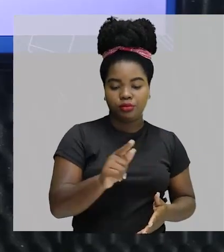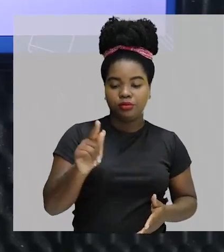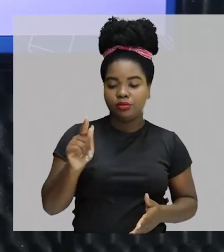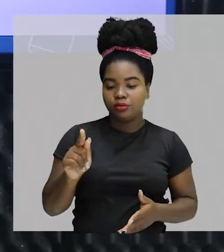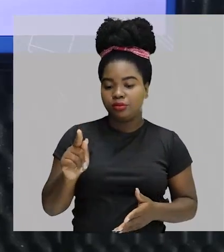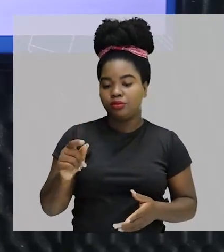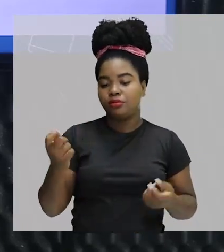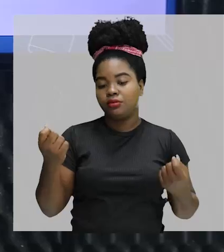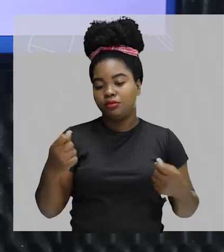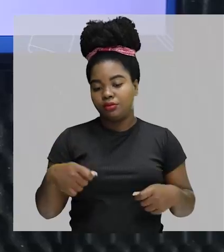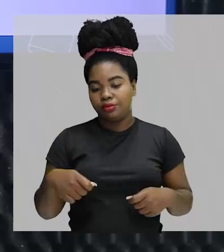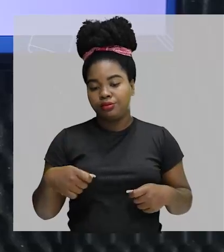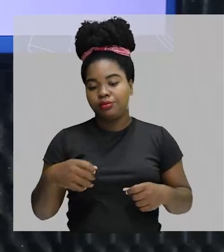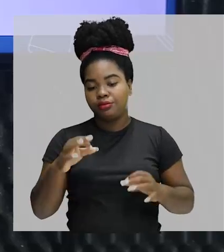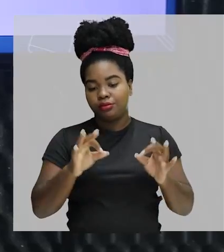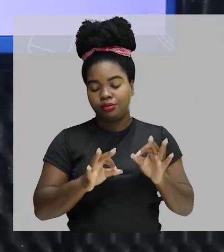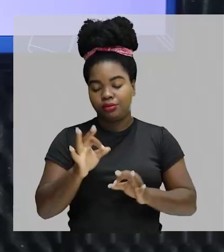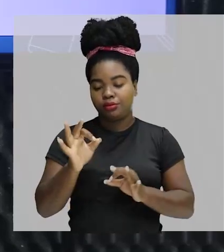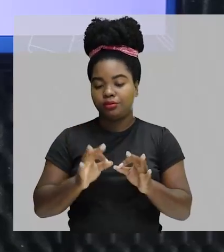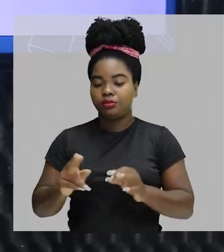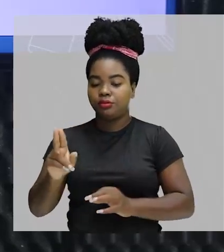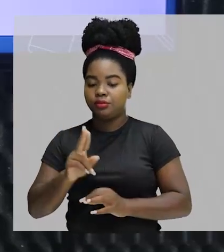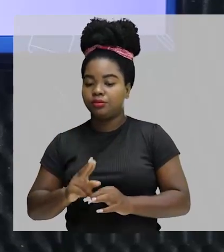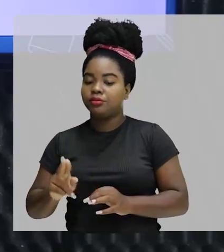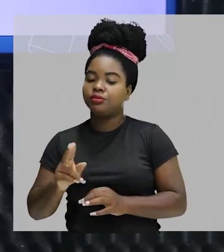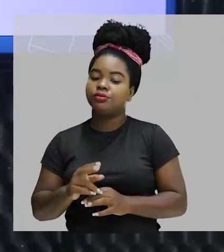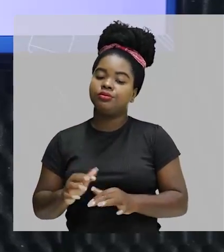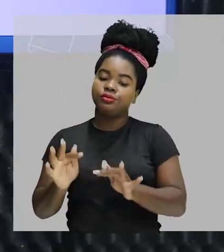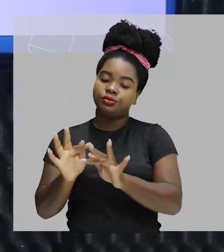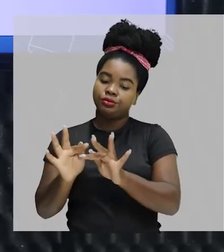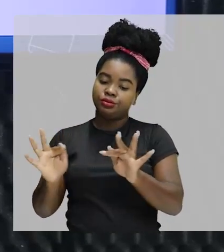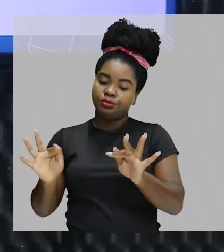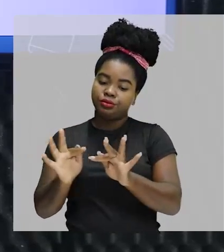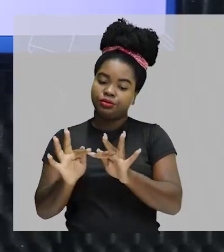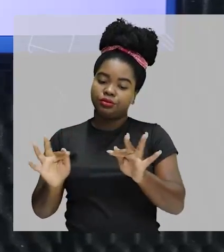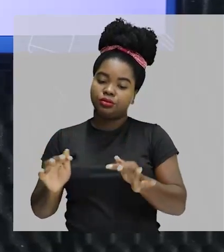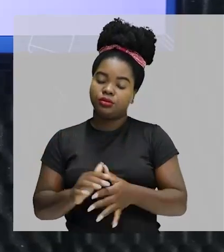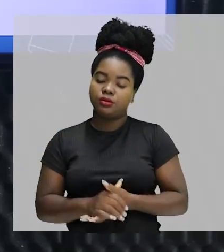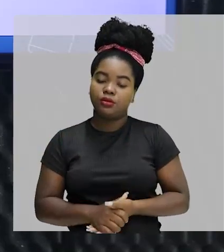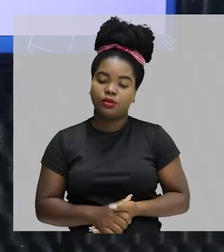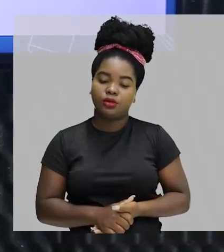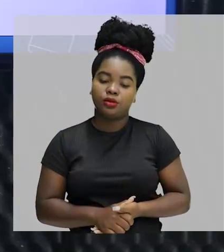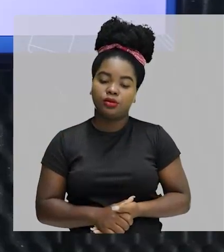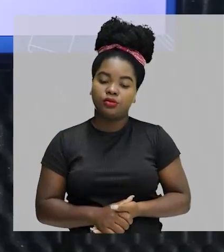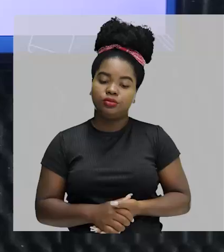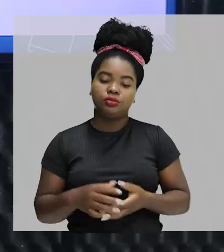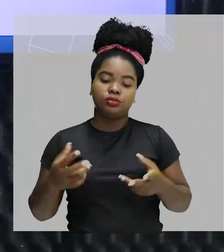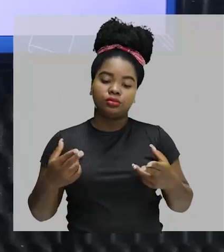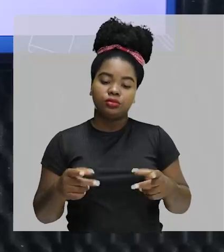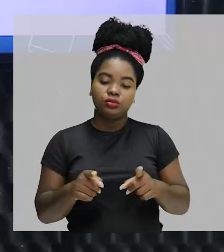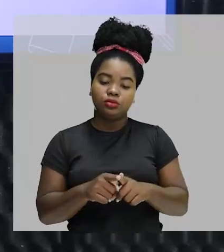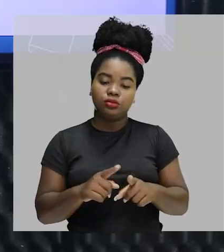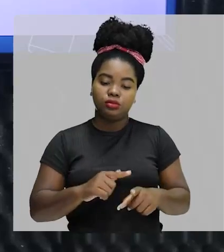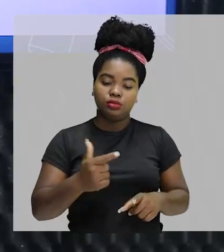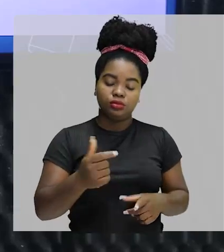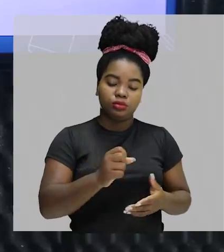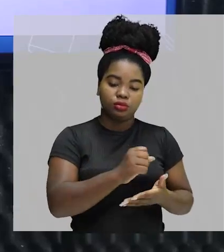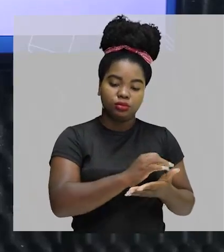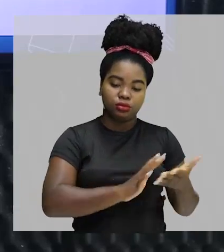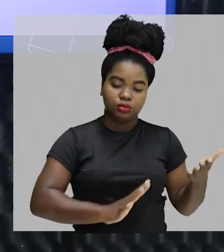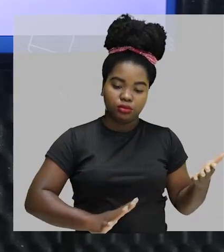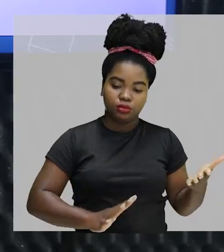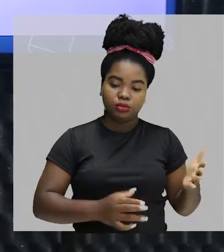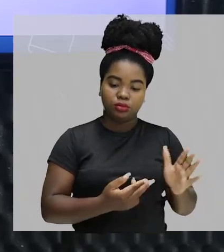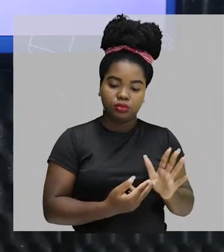e você pode fazer uso da escrita da exponencial. Assim como para outros exercícios que